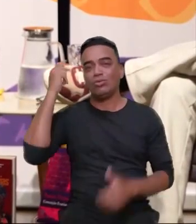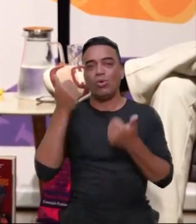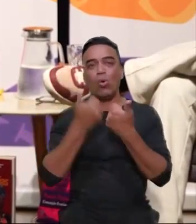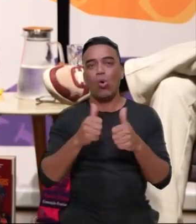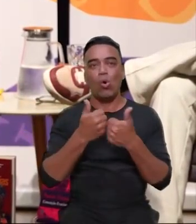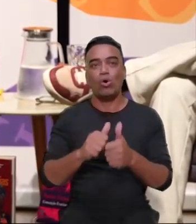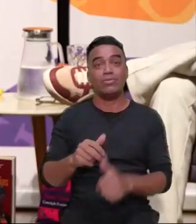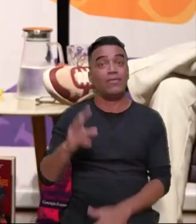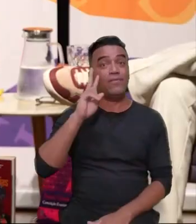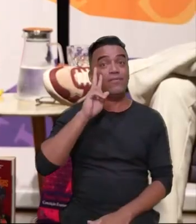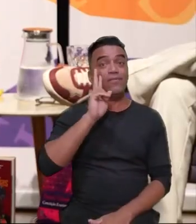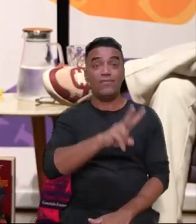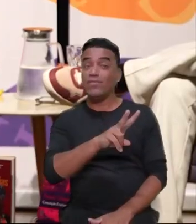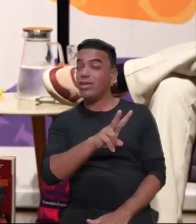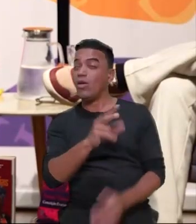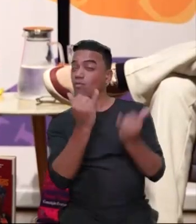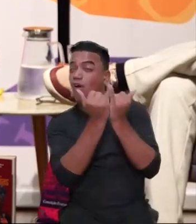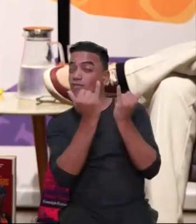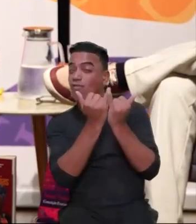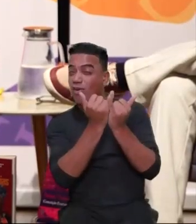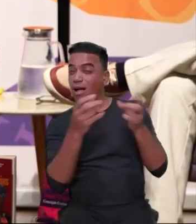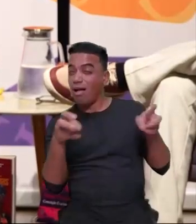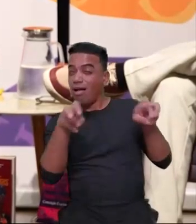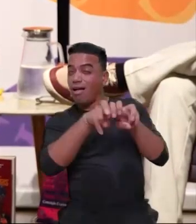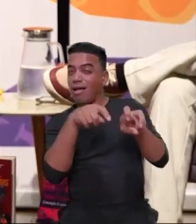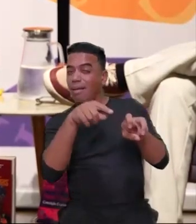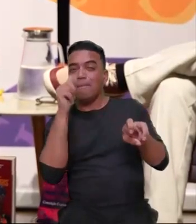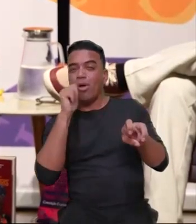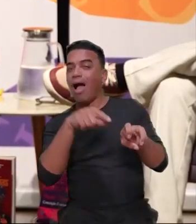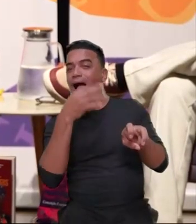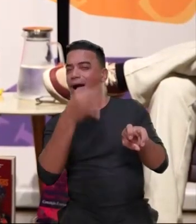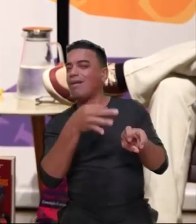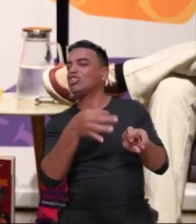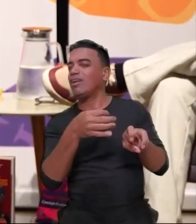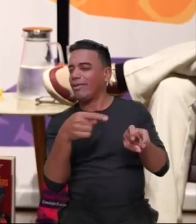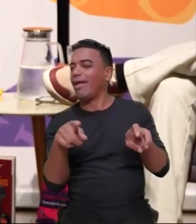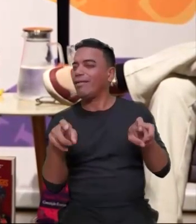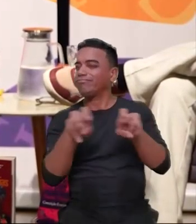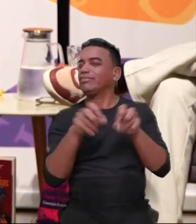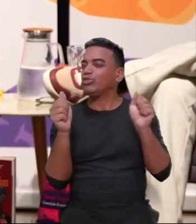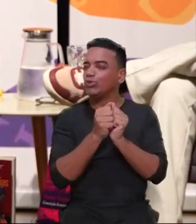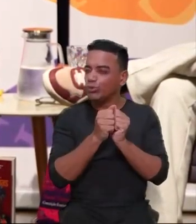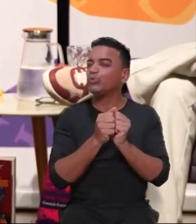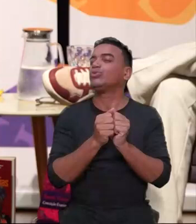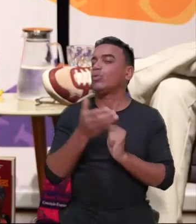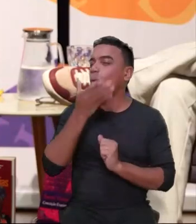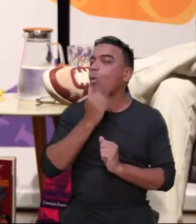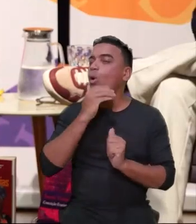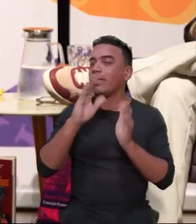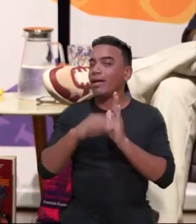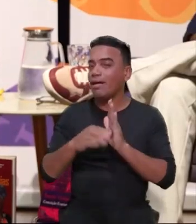ônibus viram o sujeito cochichar com ela e acham que ela está de culeio com o assaltante.